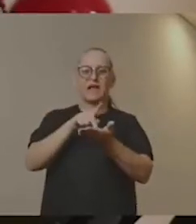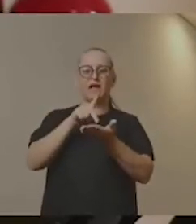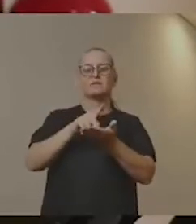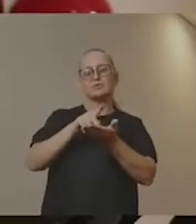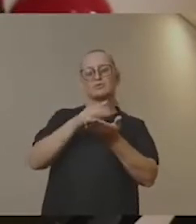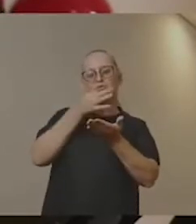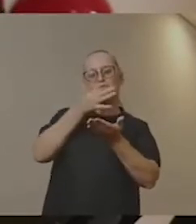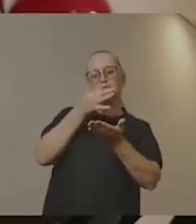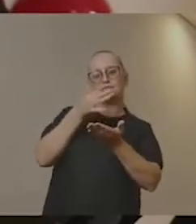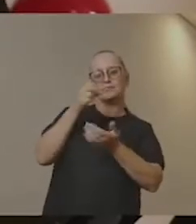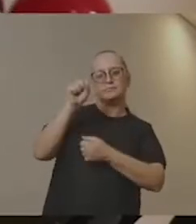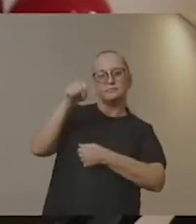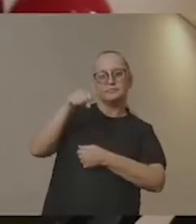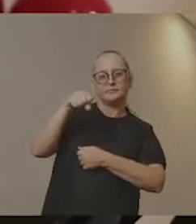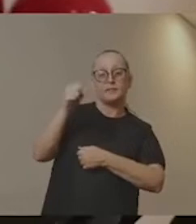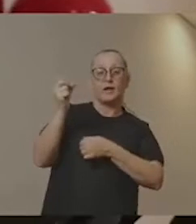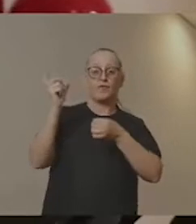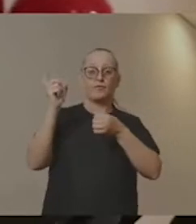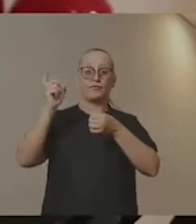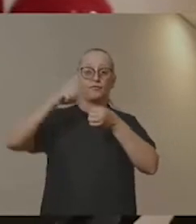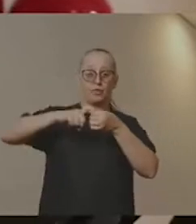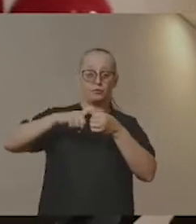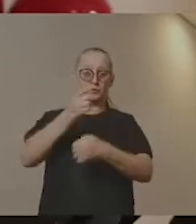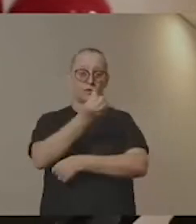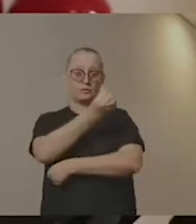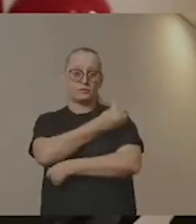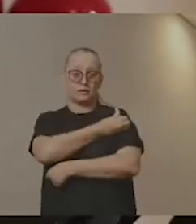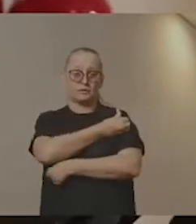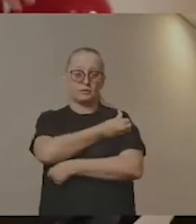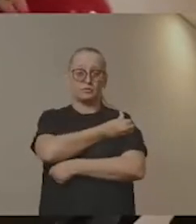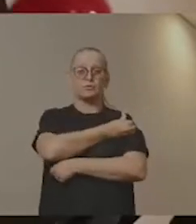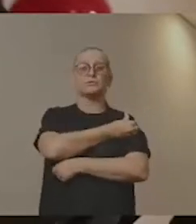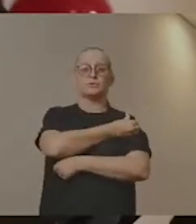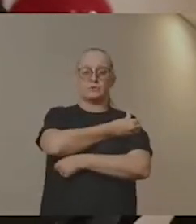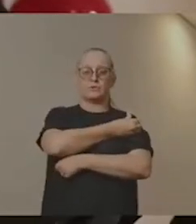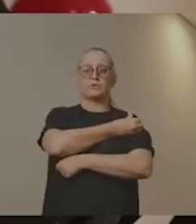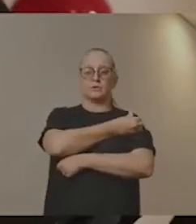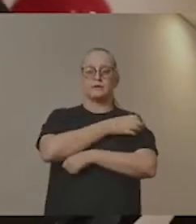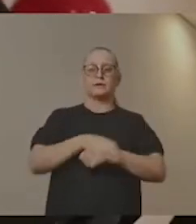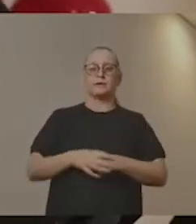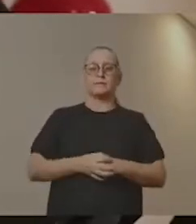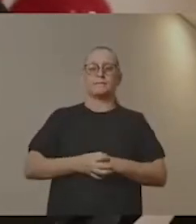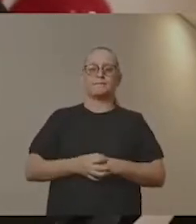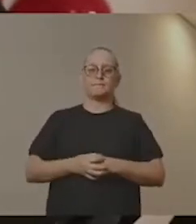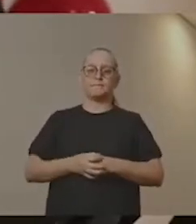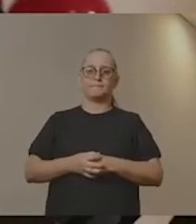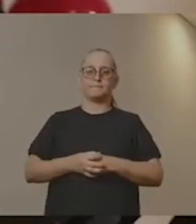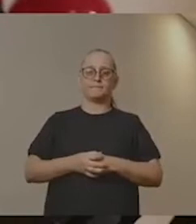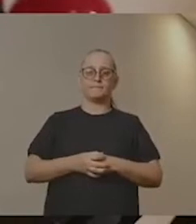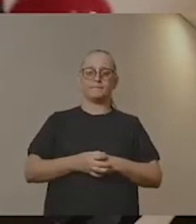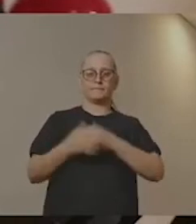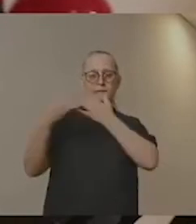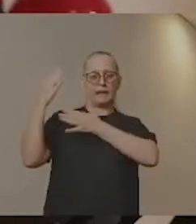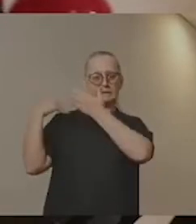no... naquela época de, tipo, poluição de mente. E daí eu